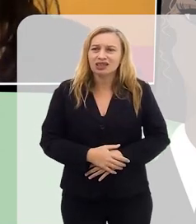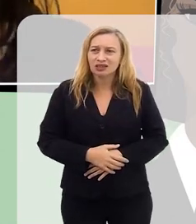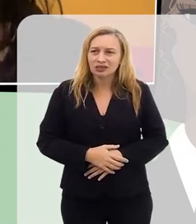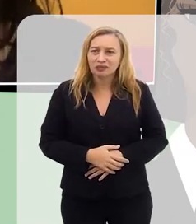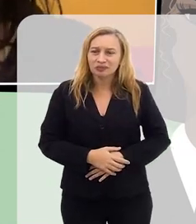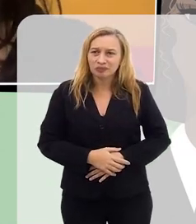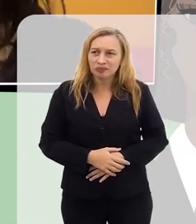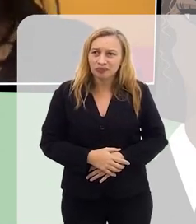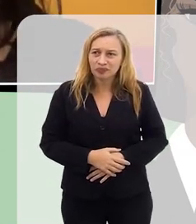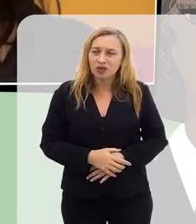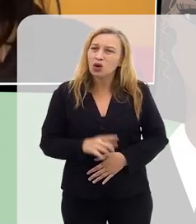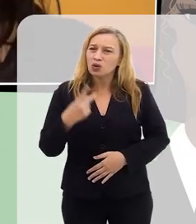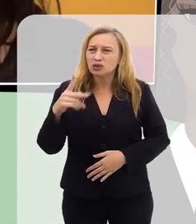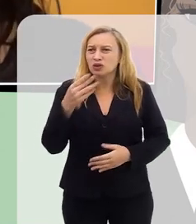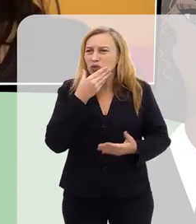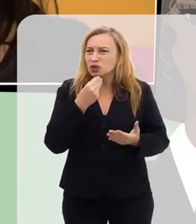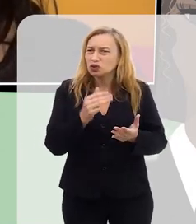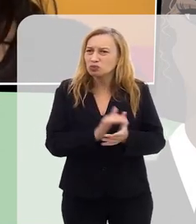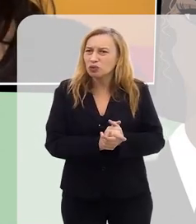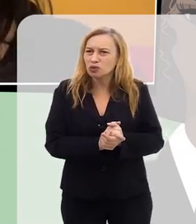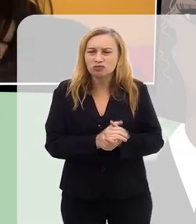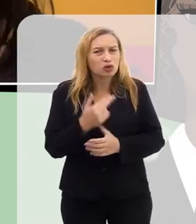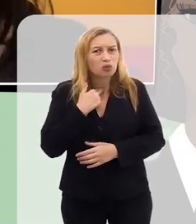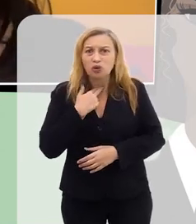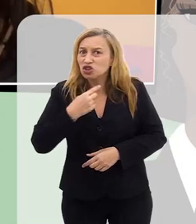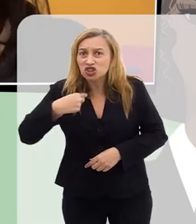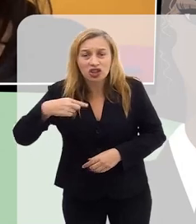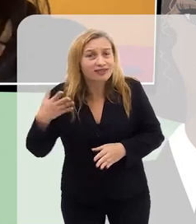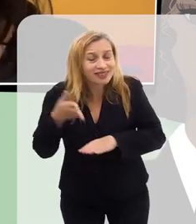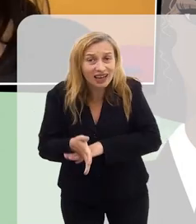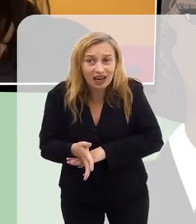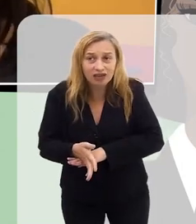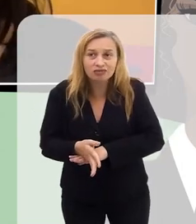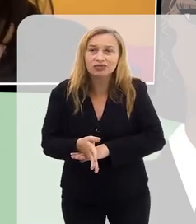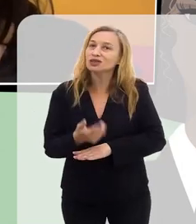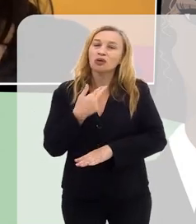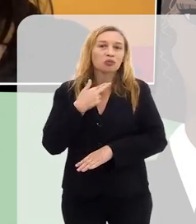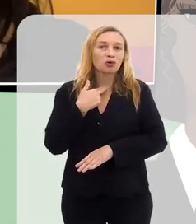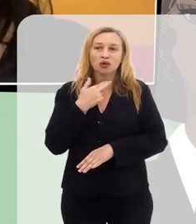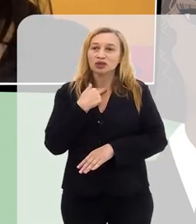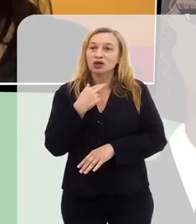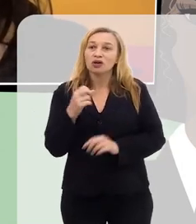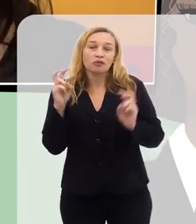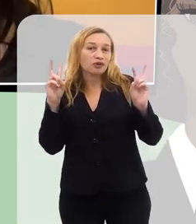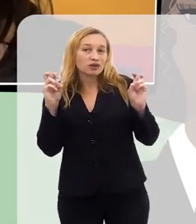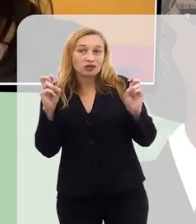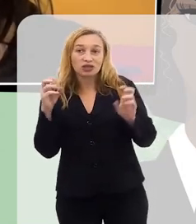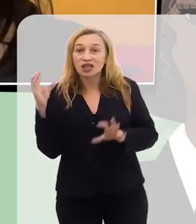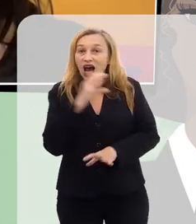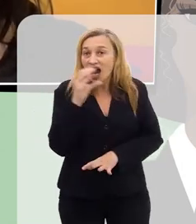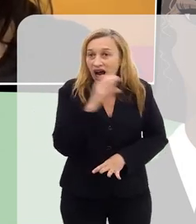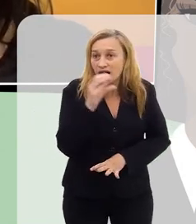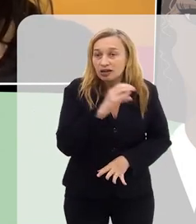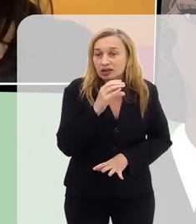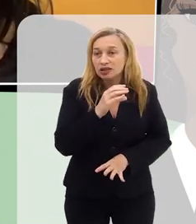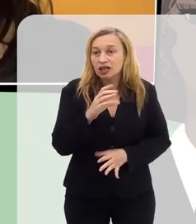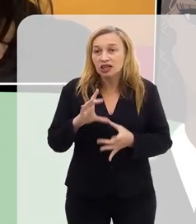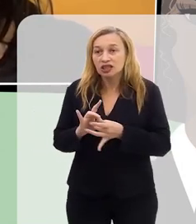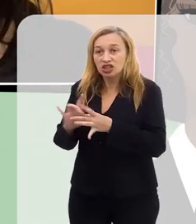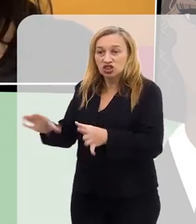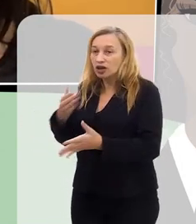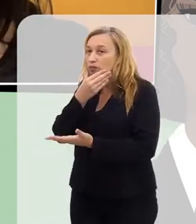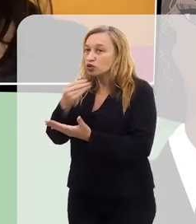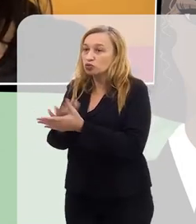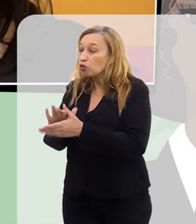tudo muito assustador. O seu companheiro não foi permitido? Ele não pôde, não. Como era uma situação de emergência, eles deixaram